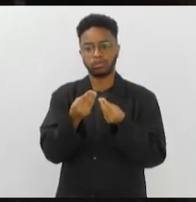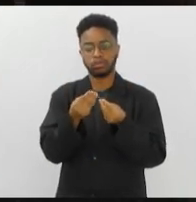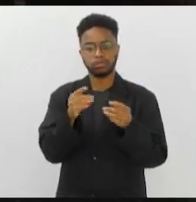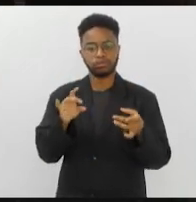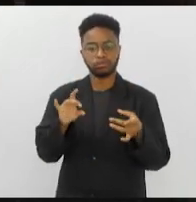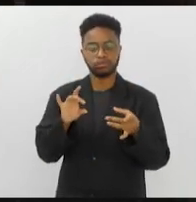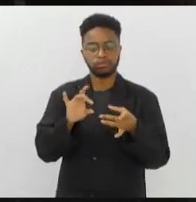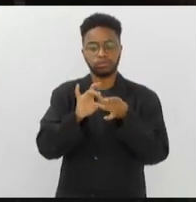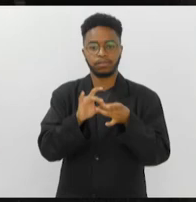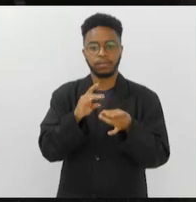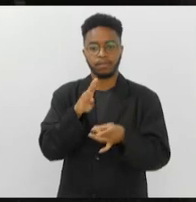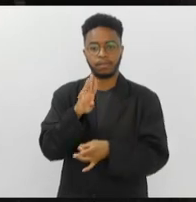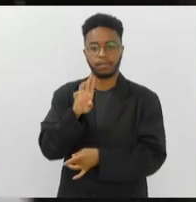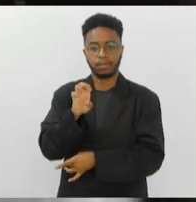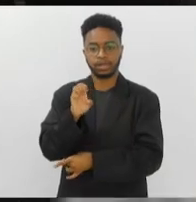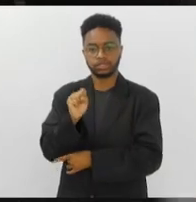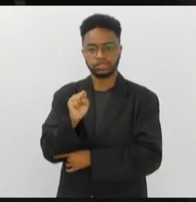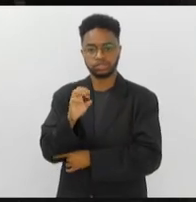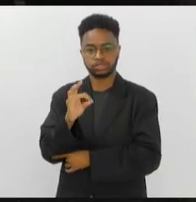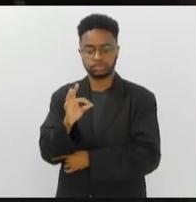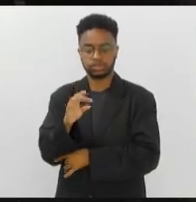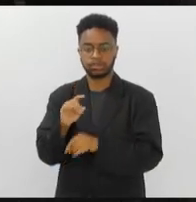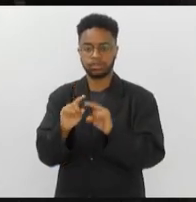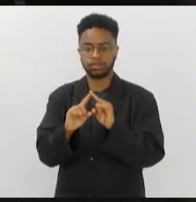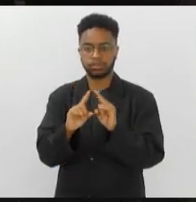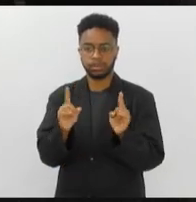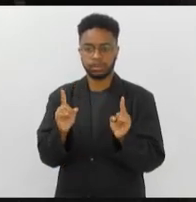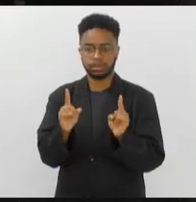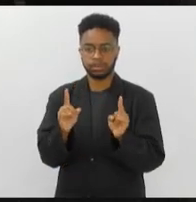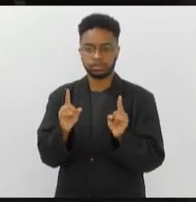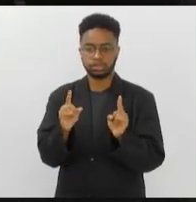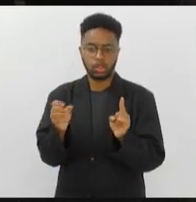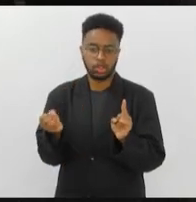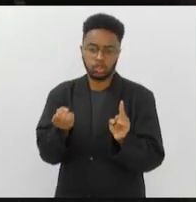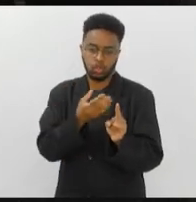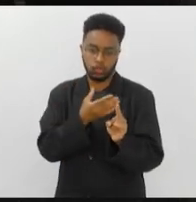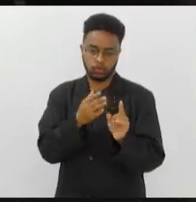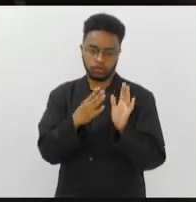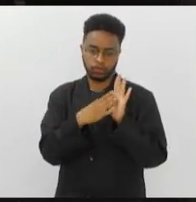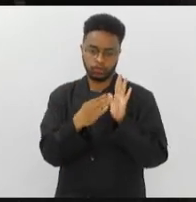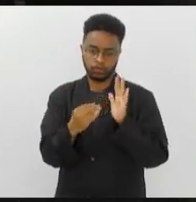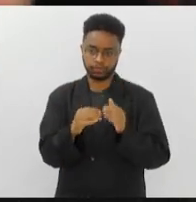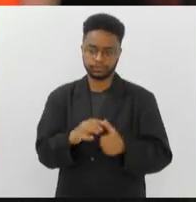mas é uma nova versão.